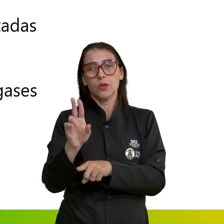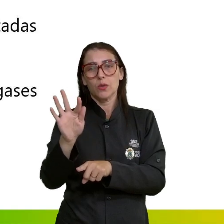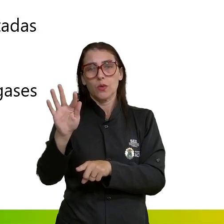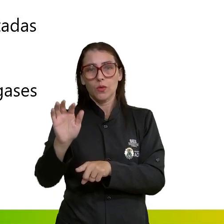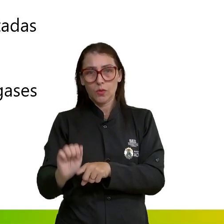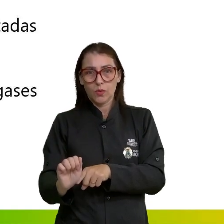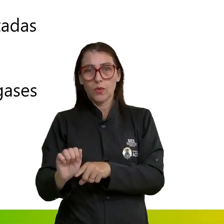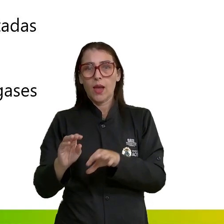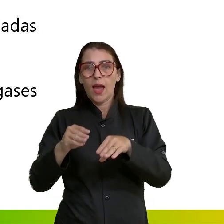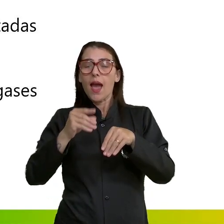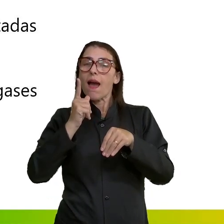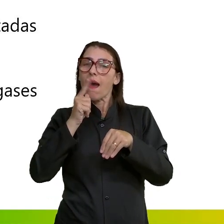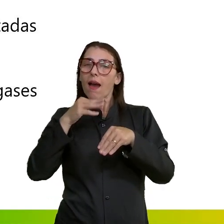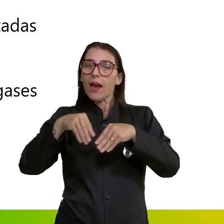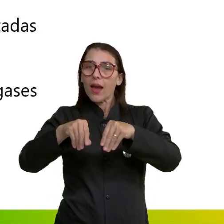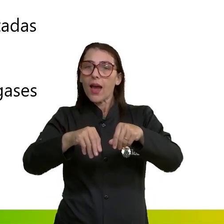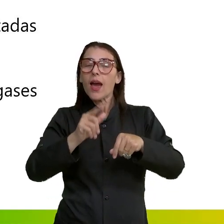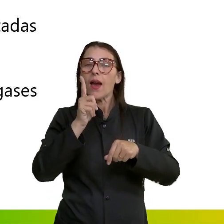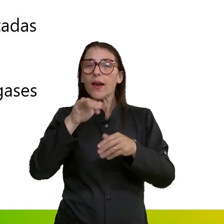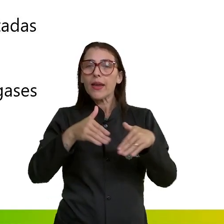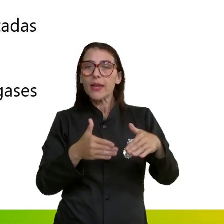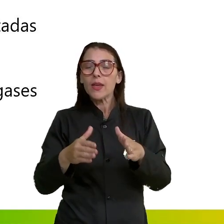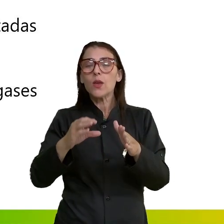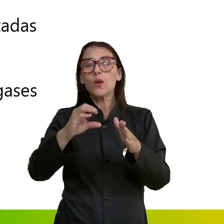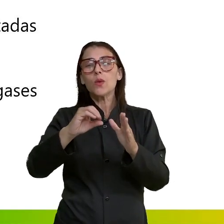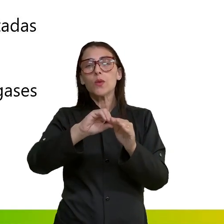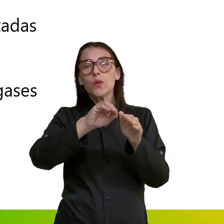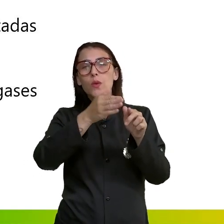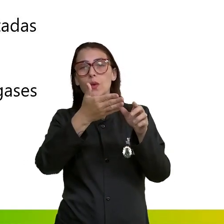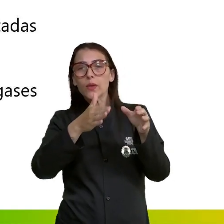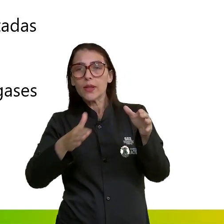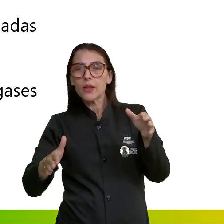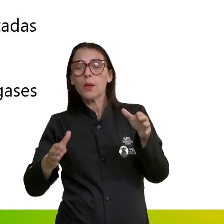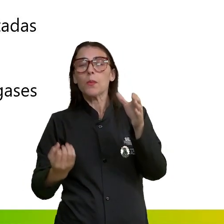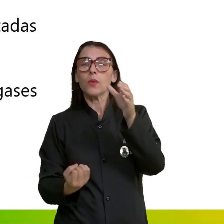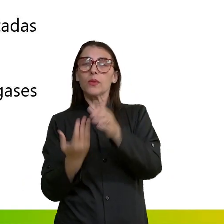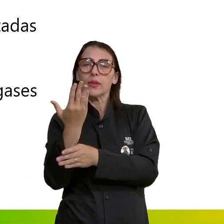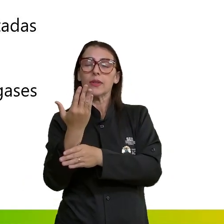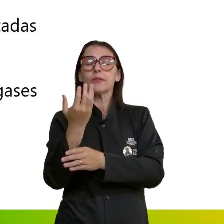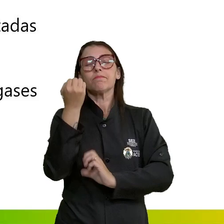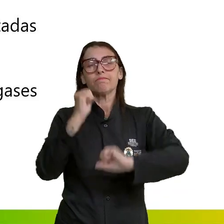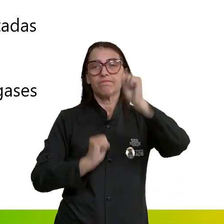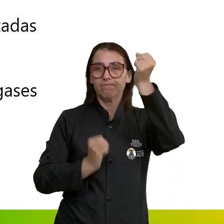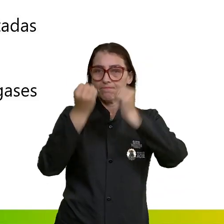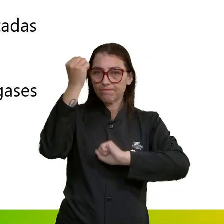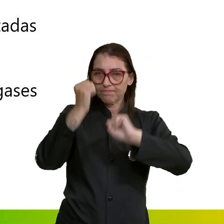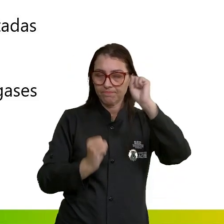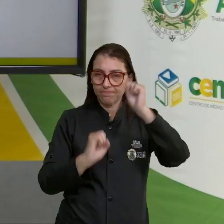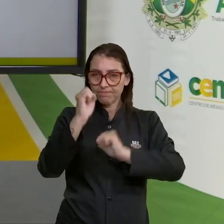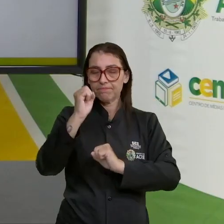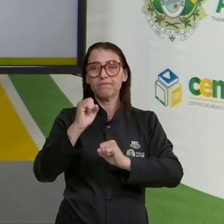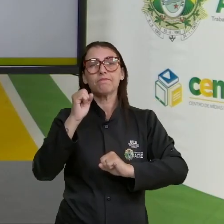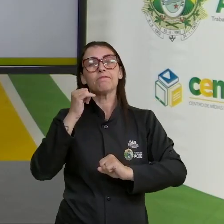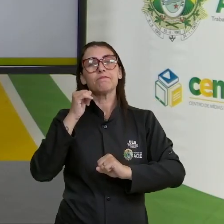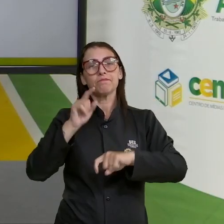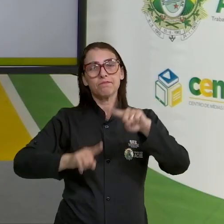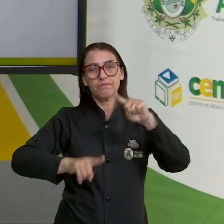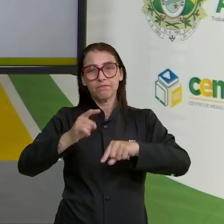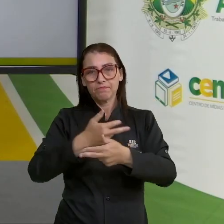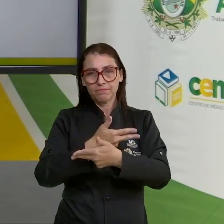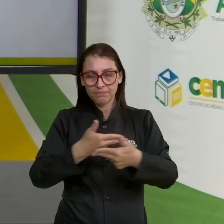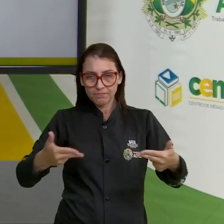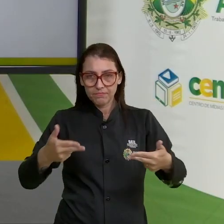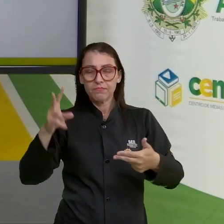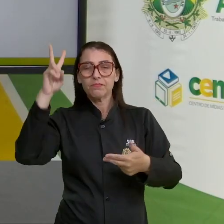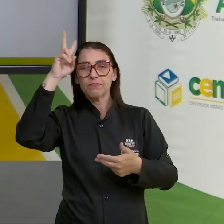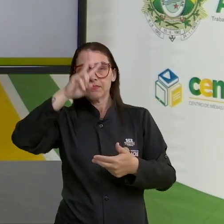de solos, rios e oceanos, produzidos através dessas indústrias produtoras de aparelhos eletrônicos.